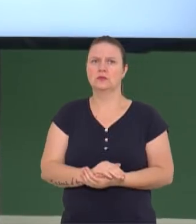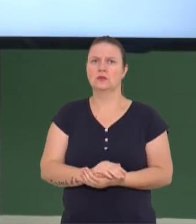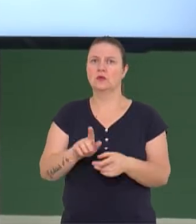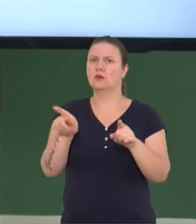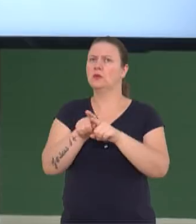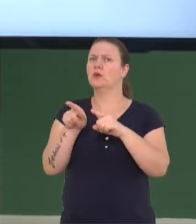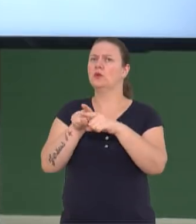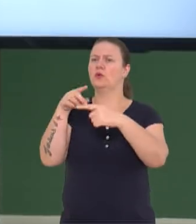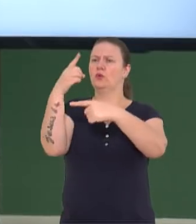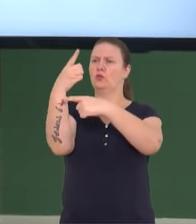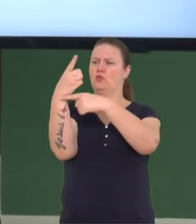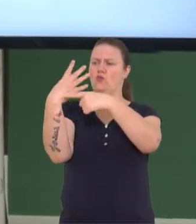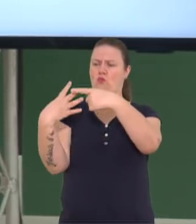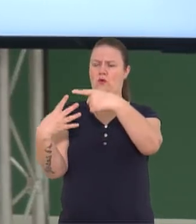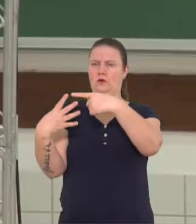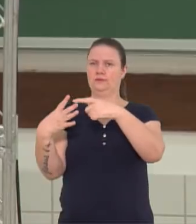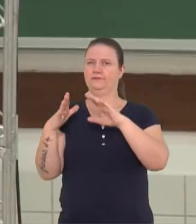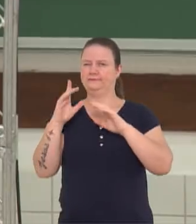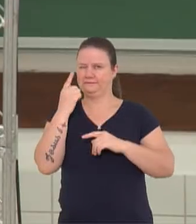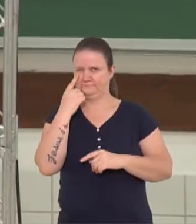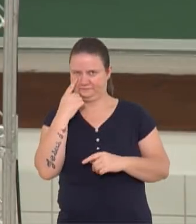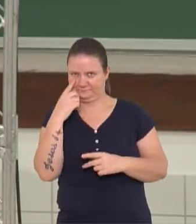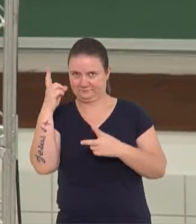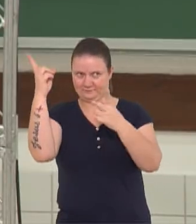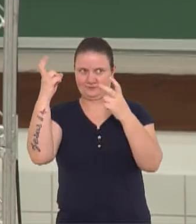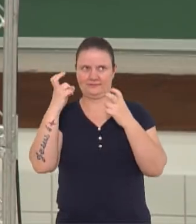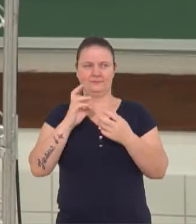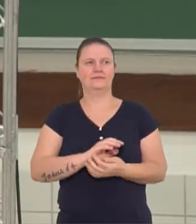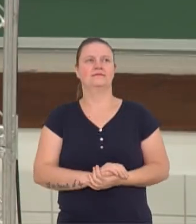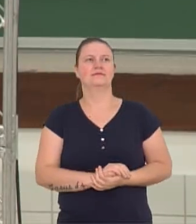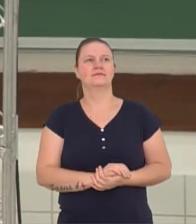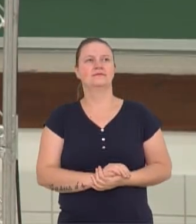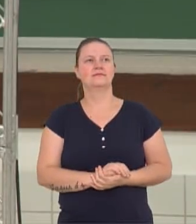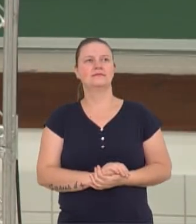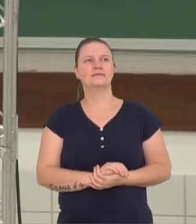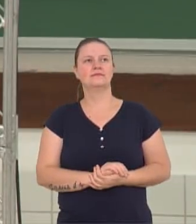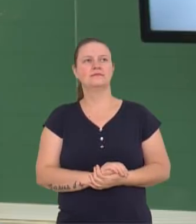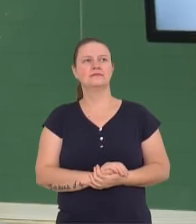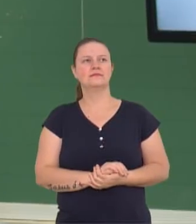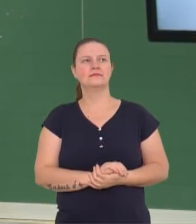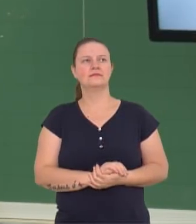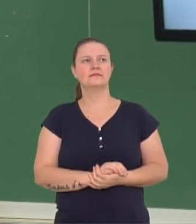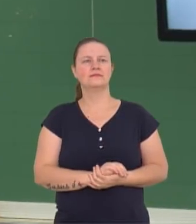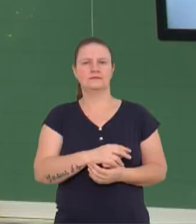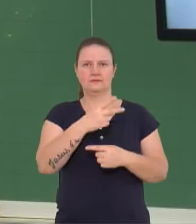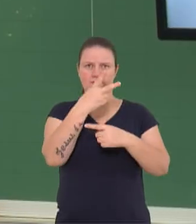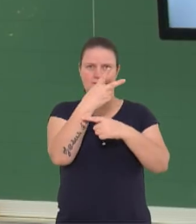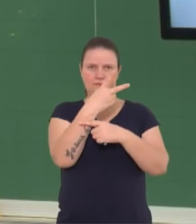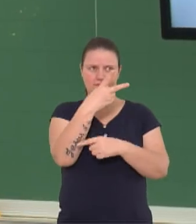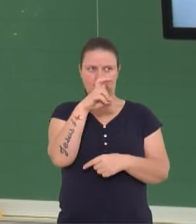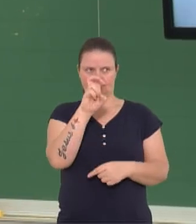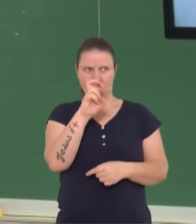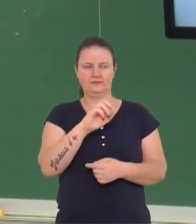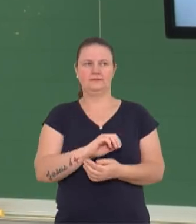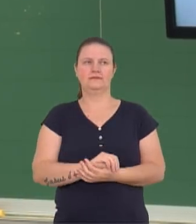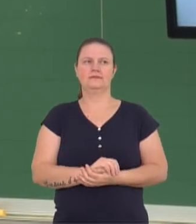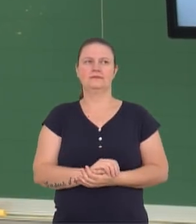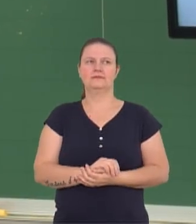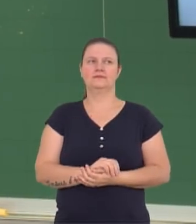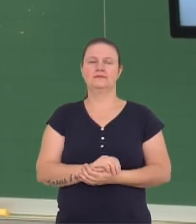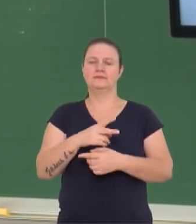é 1/4? Vamos ver? Vamos lá. Fazer comigo aqui, ó. 25